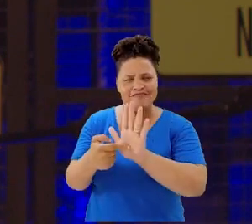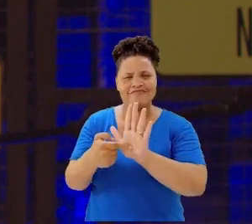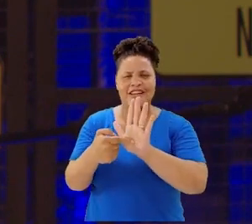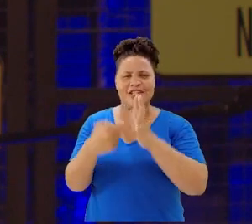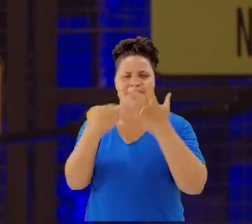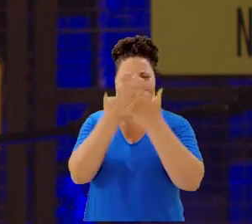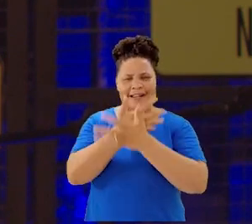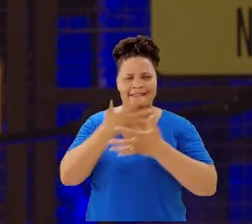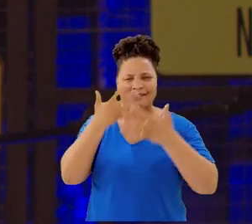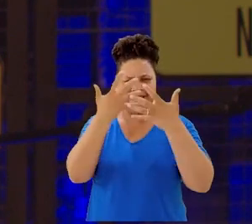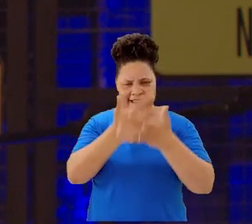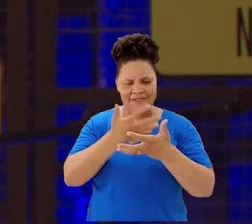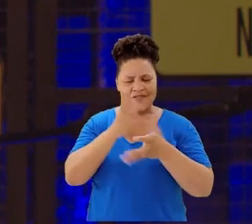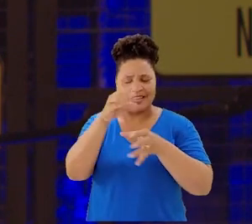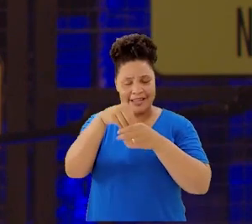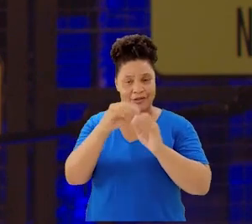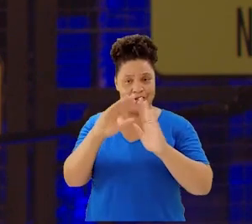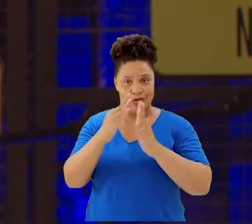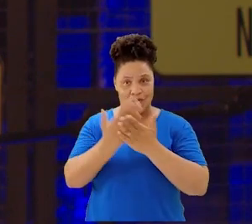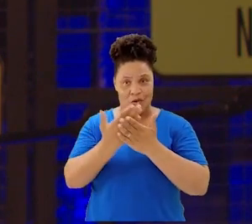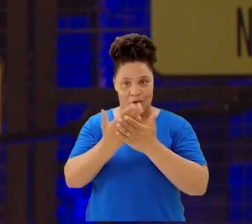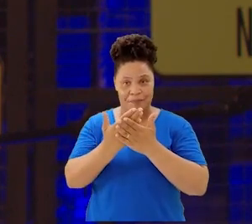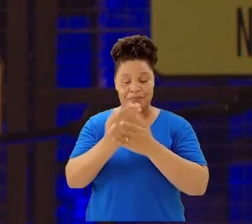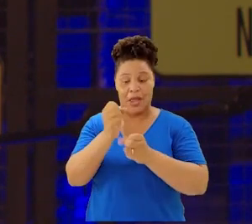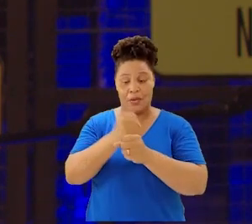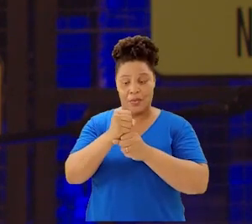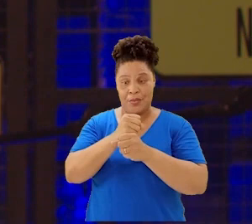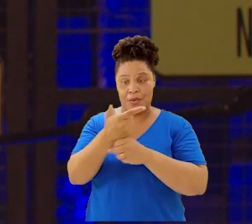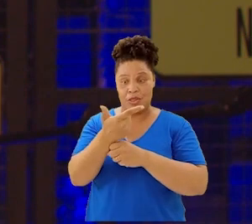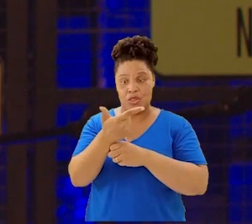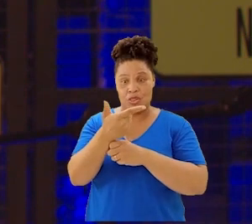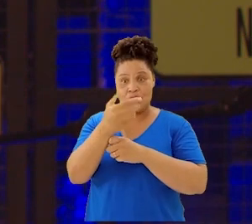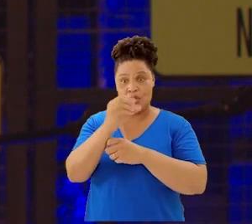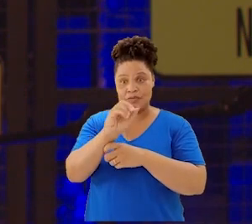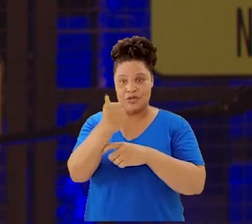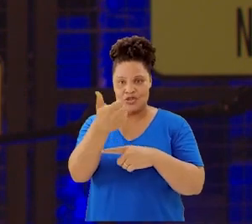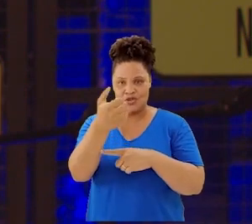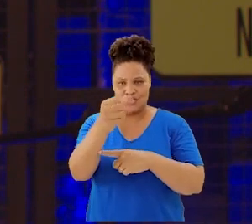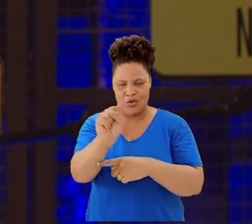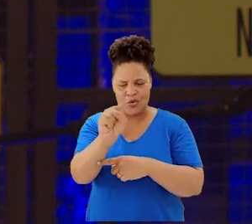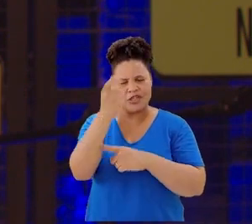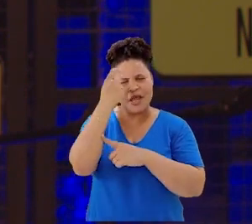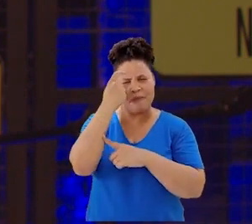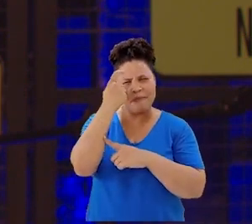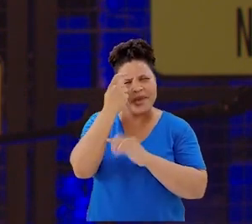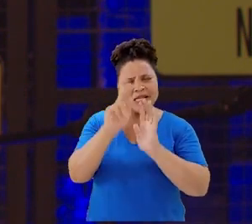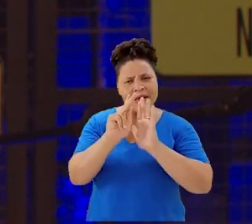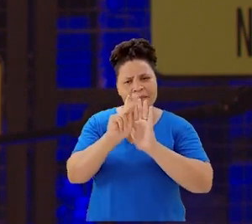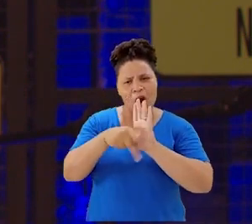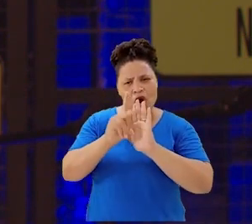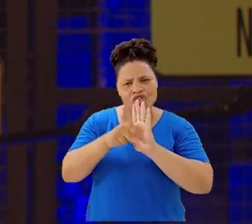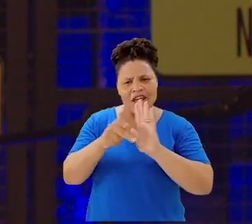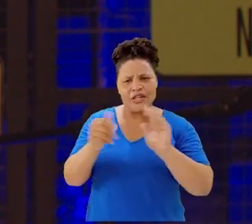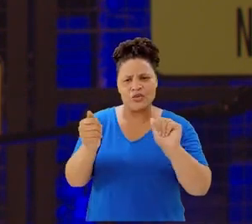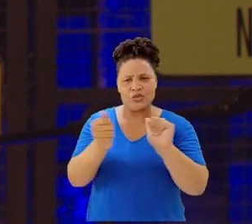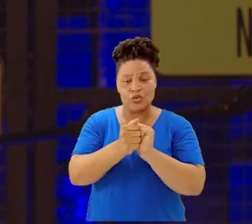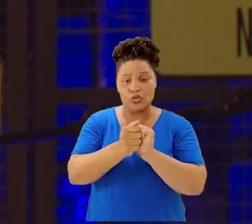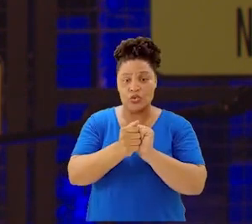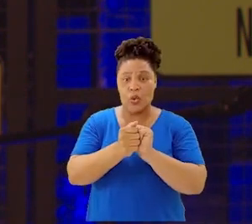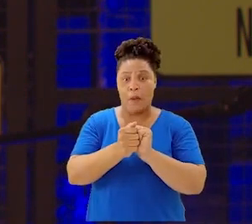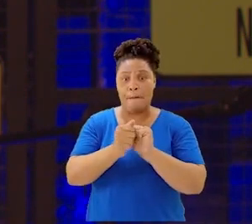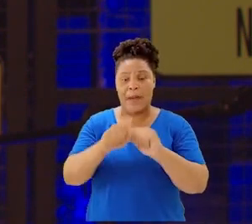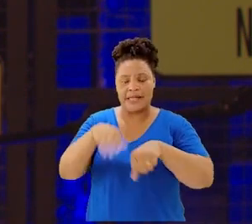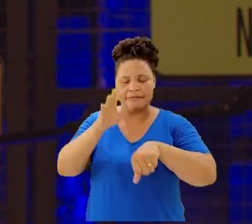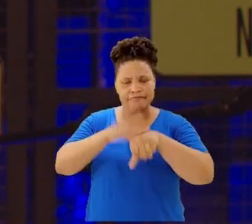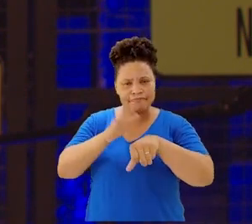mesmo. E aí, em 2018, é que a gente começa a pensar alguns projetos, mas ainda nada autoral,